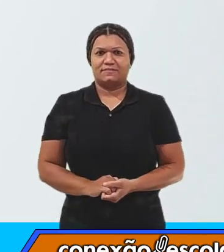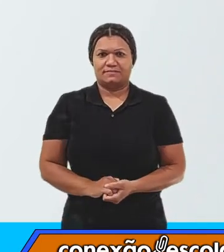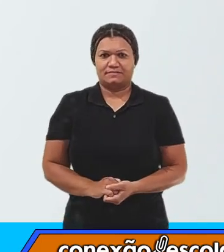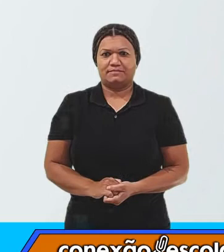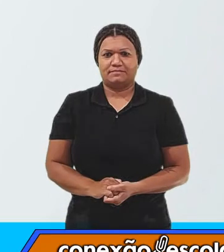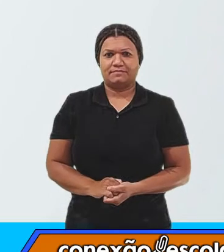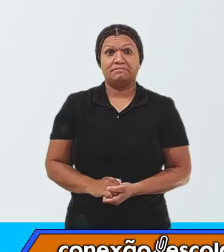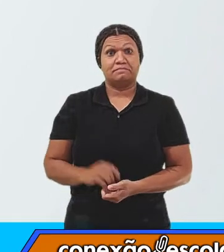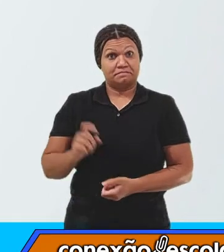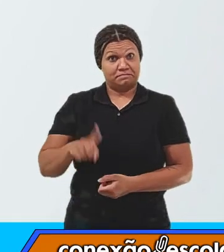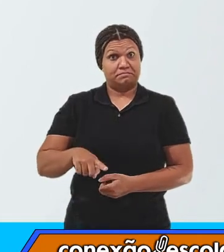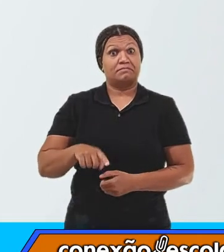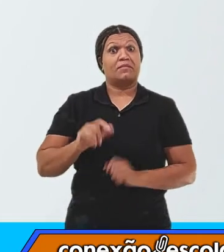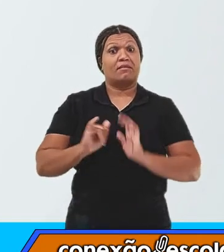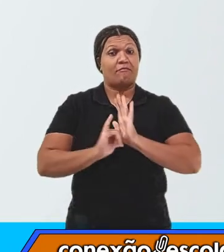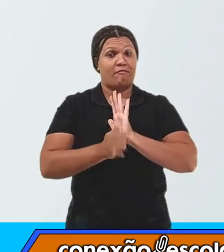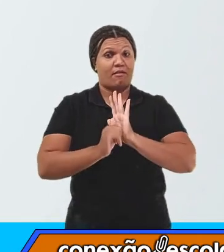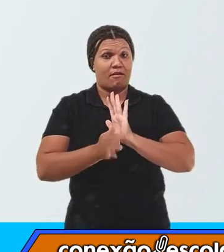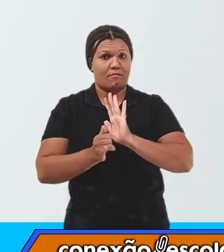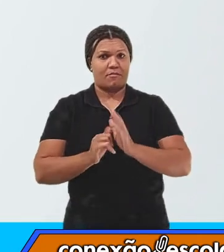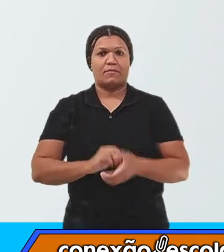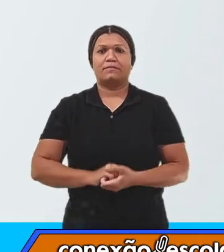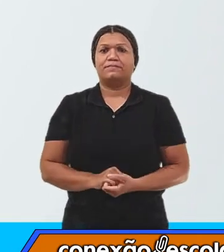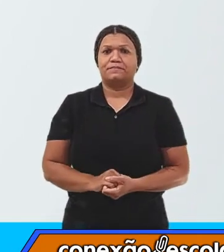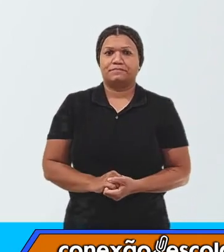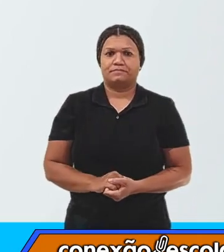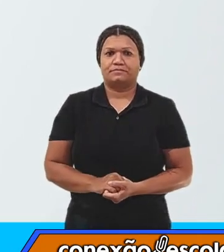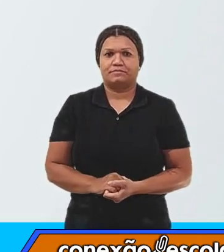Essa é a nossa fábula.